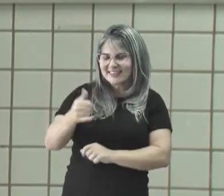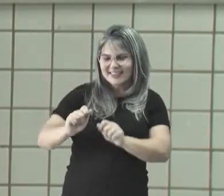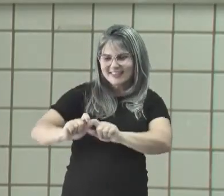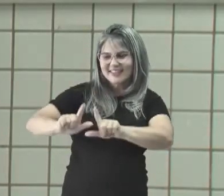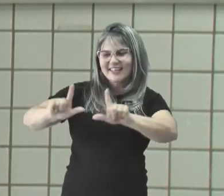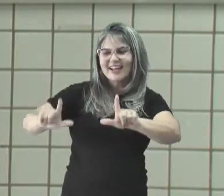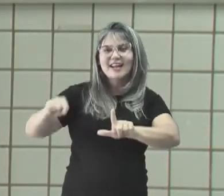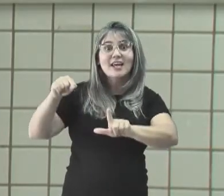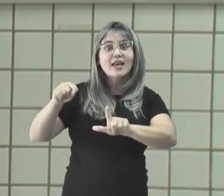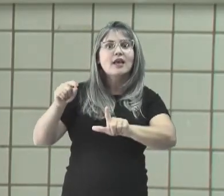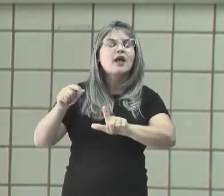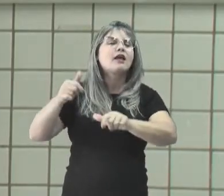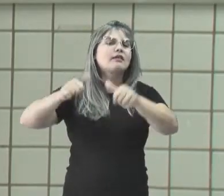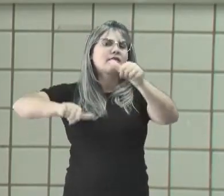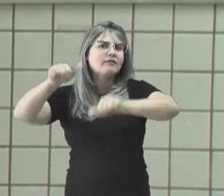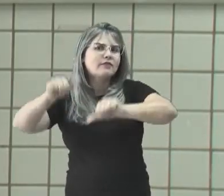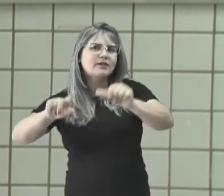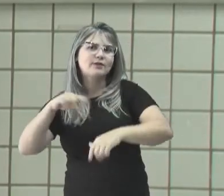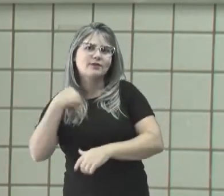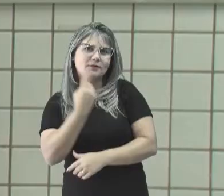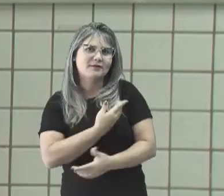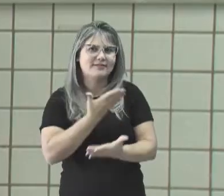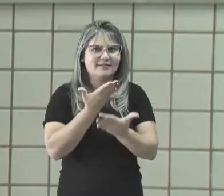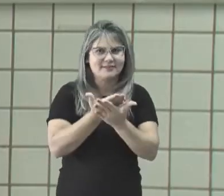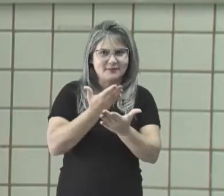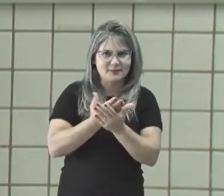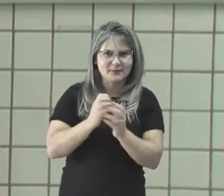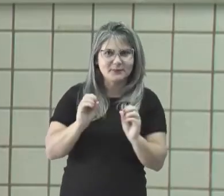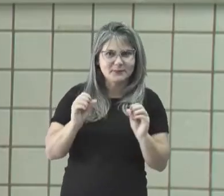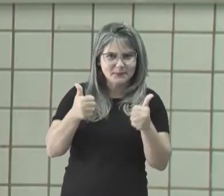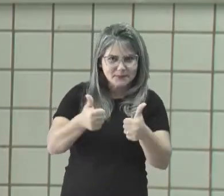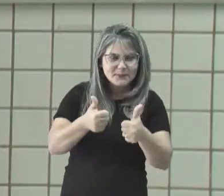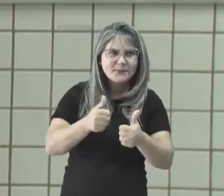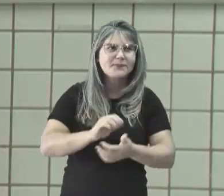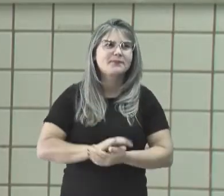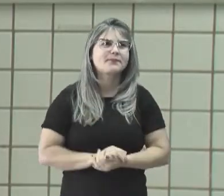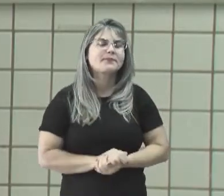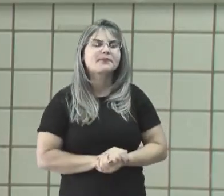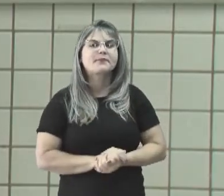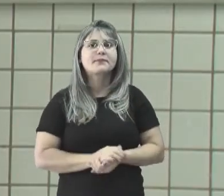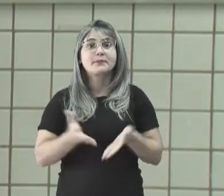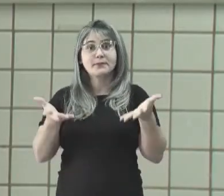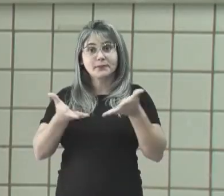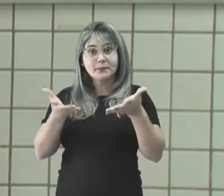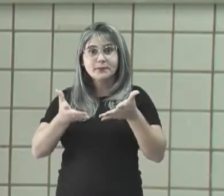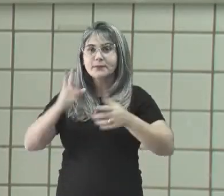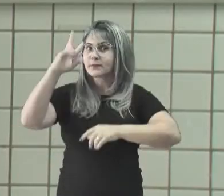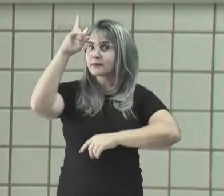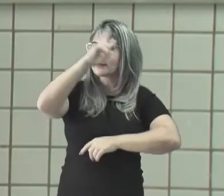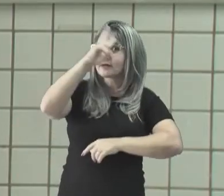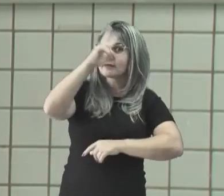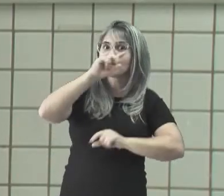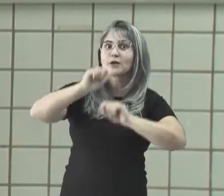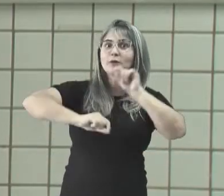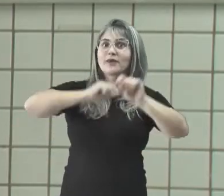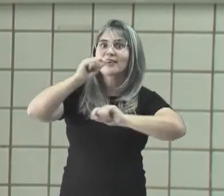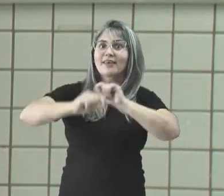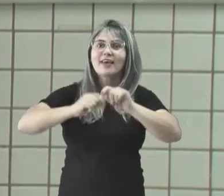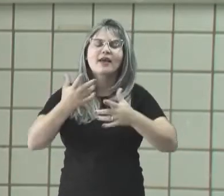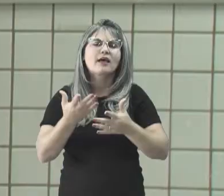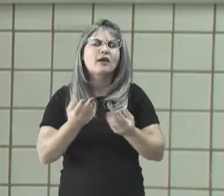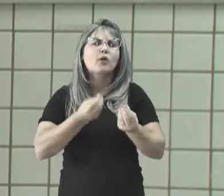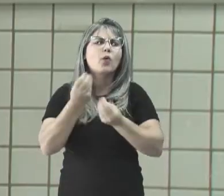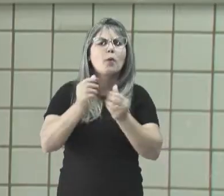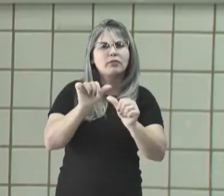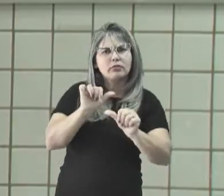tela. Beleza? Vamos lá! Para a gente começar, vamos primeiro relembrar a parte das transformações